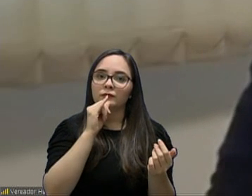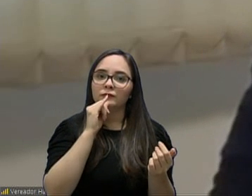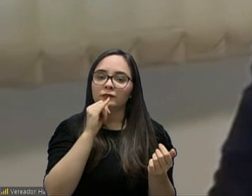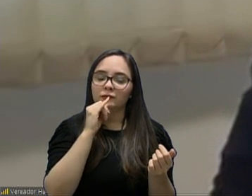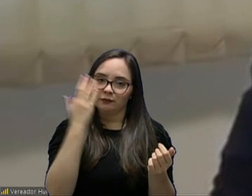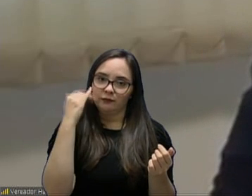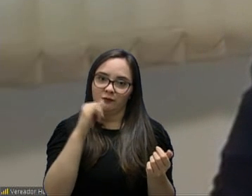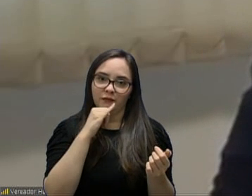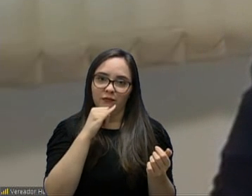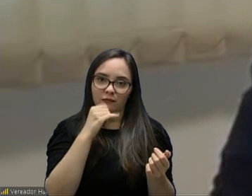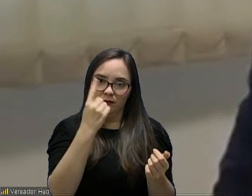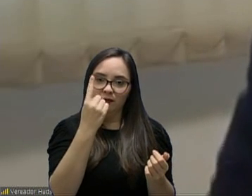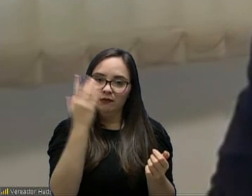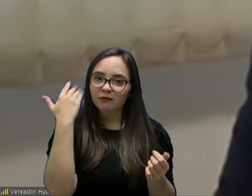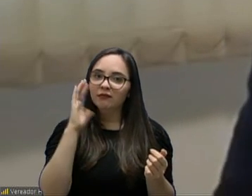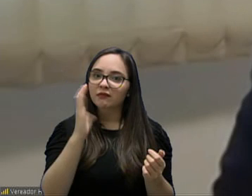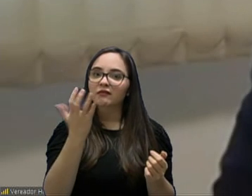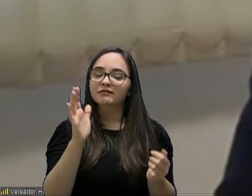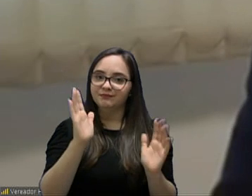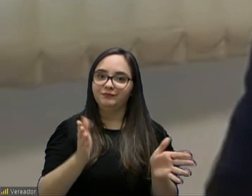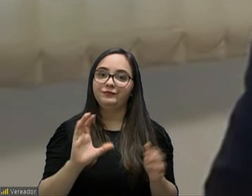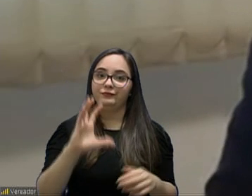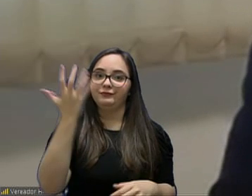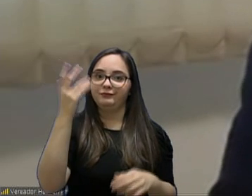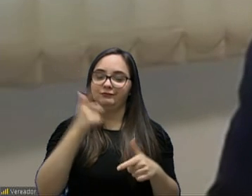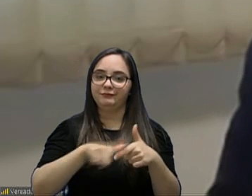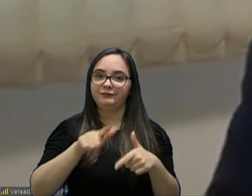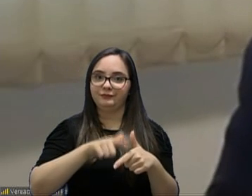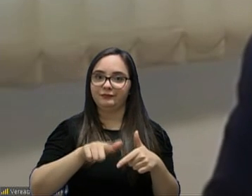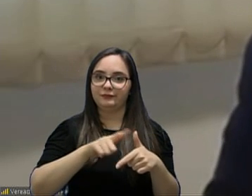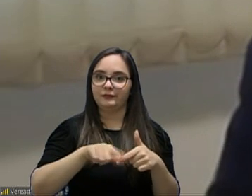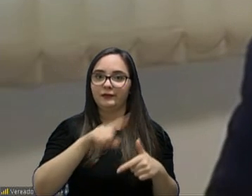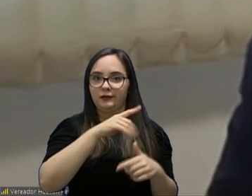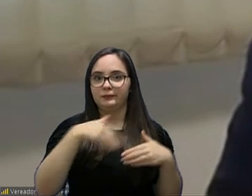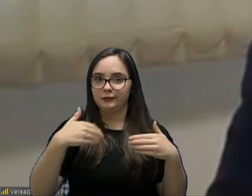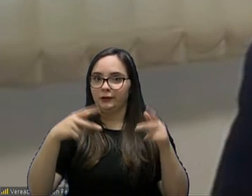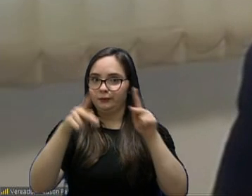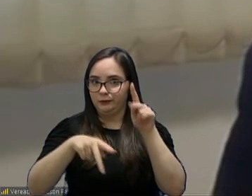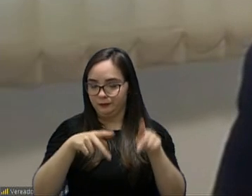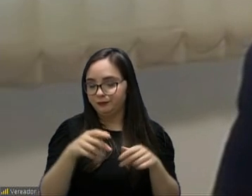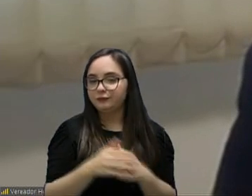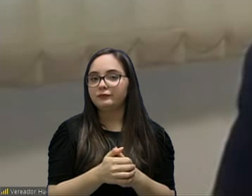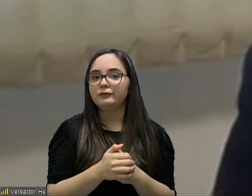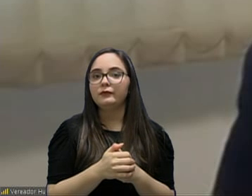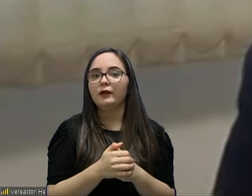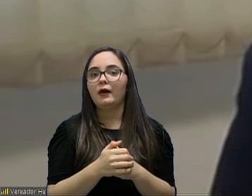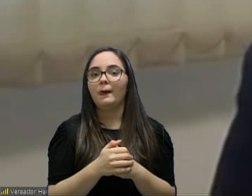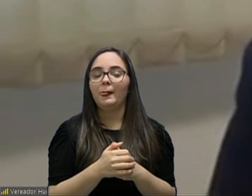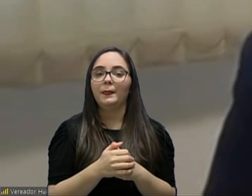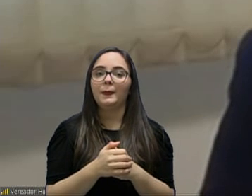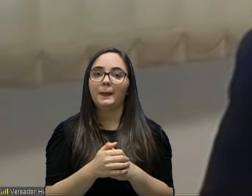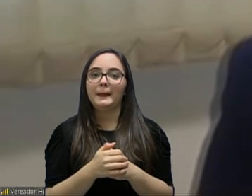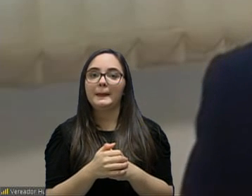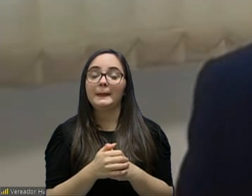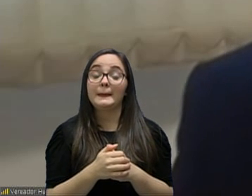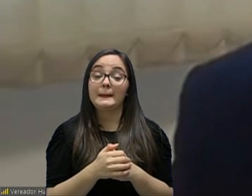exemplo específico que deu problema no Ministério Público e está dando ainda, não sei como é que está o deslinde disso. Um hospital